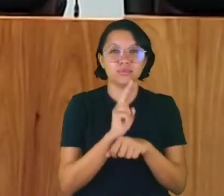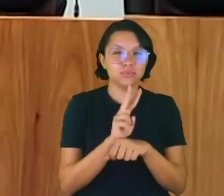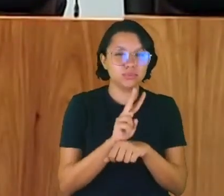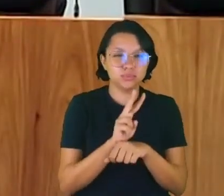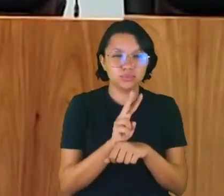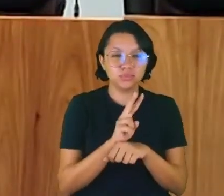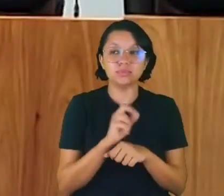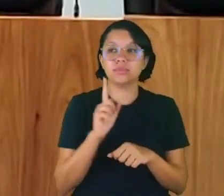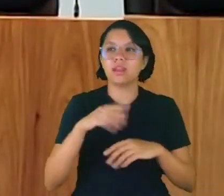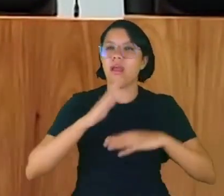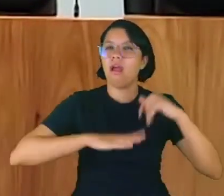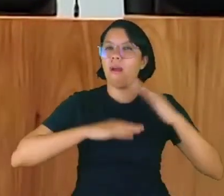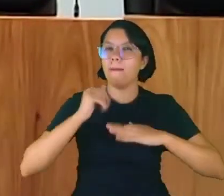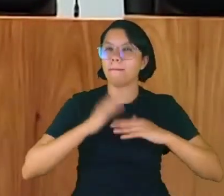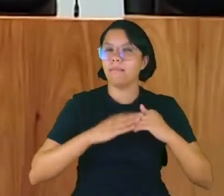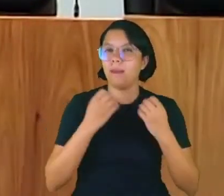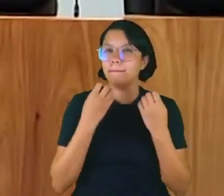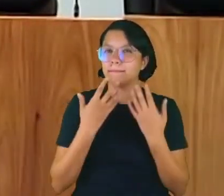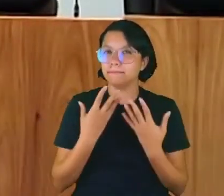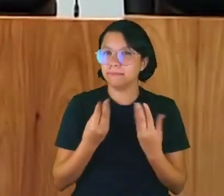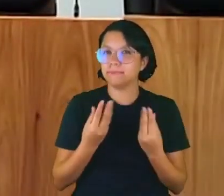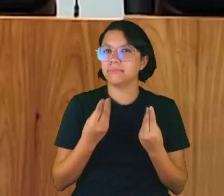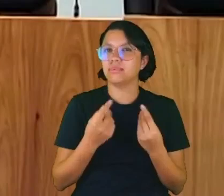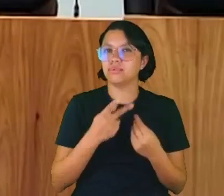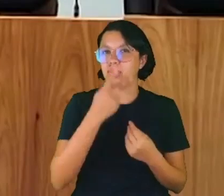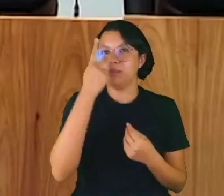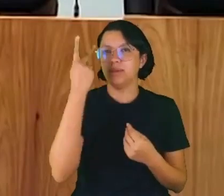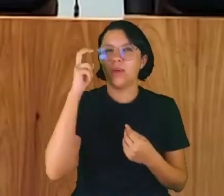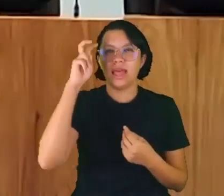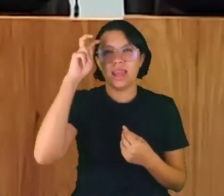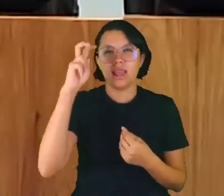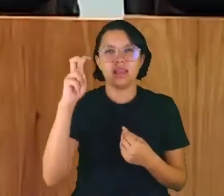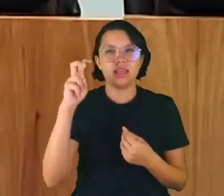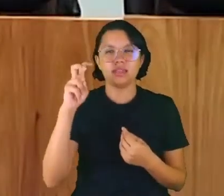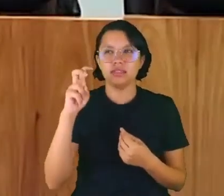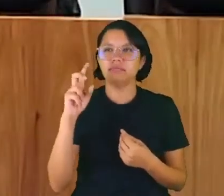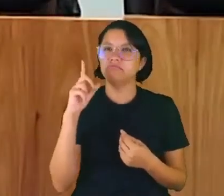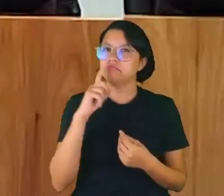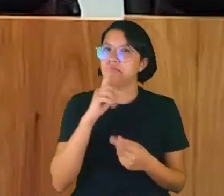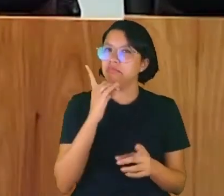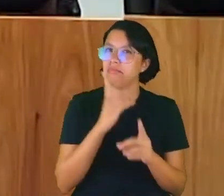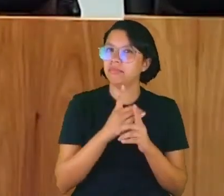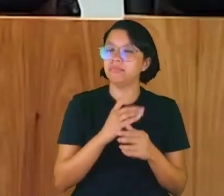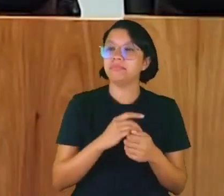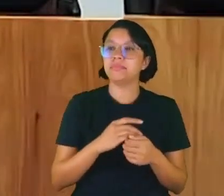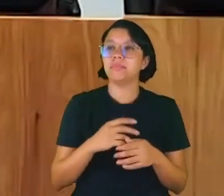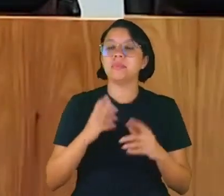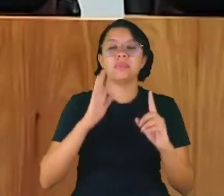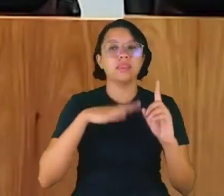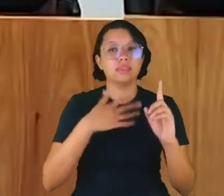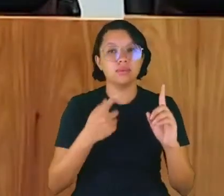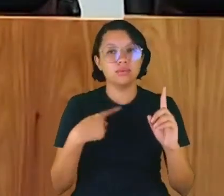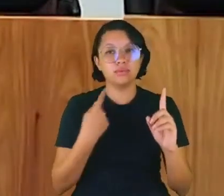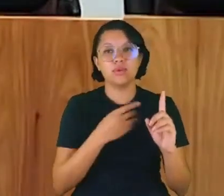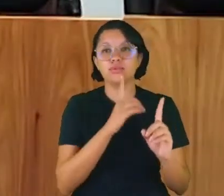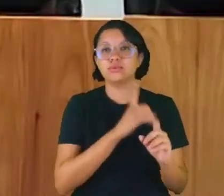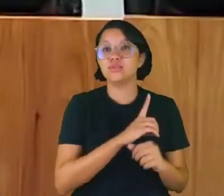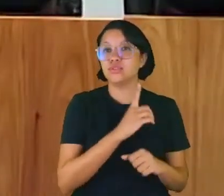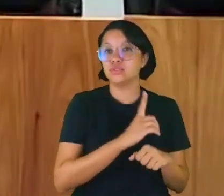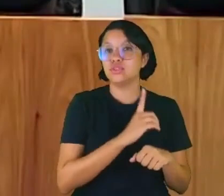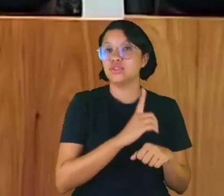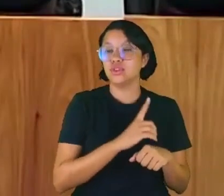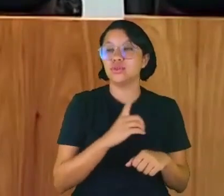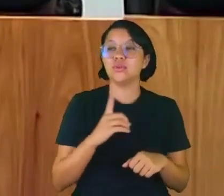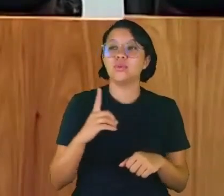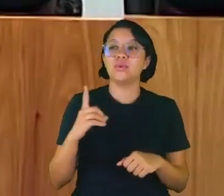cara muito competente, uma pessoa de uma inteligência rara. E saúdo o nosso diretor da escola, né?